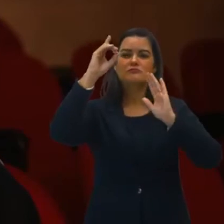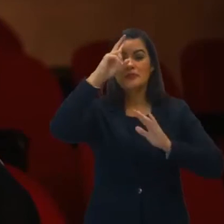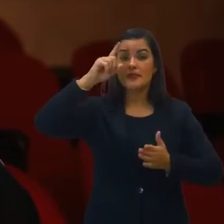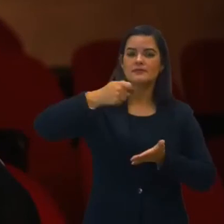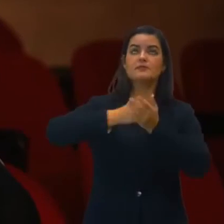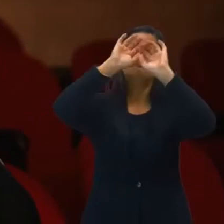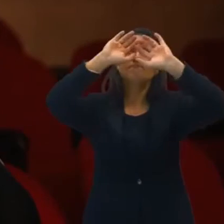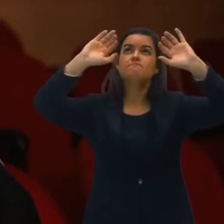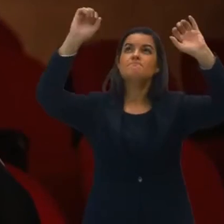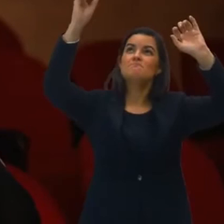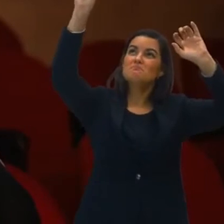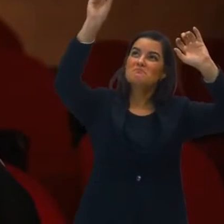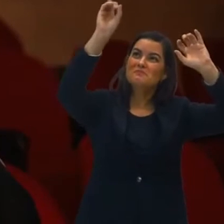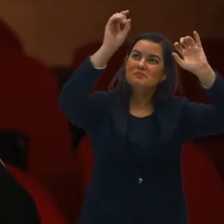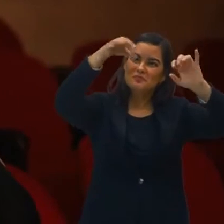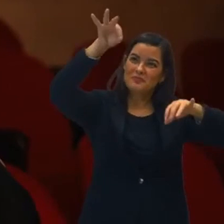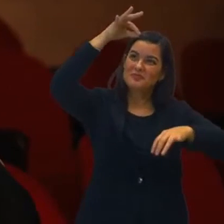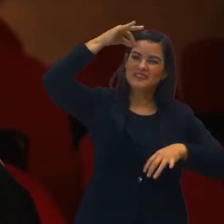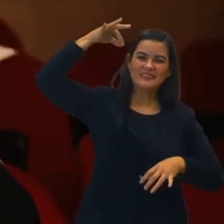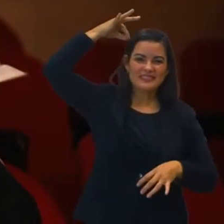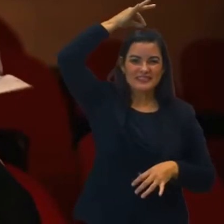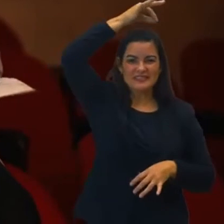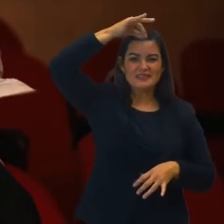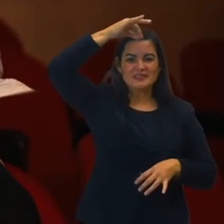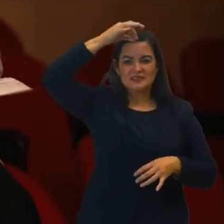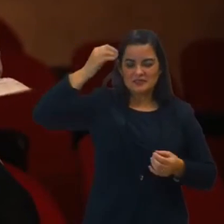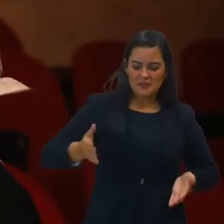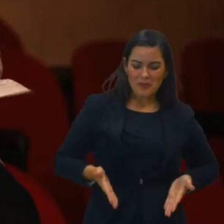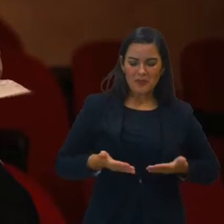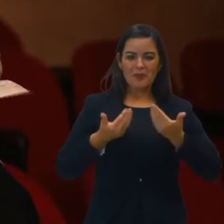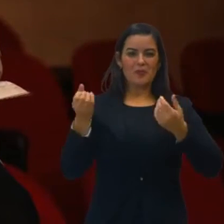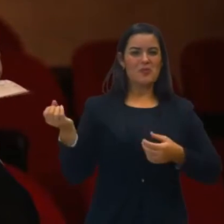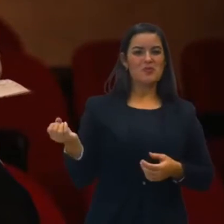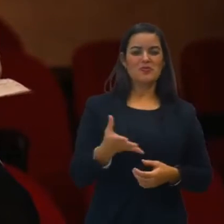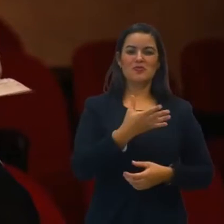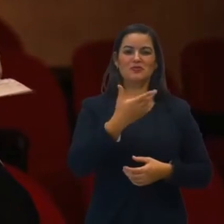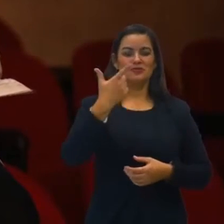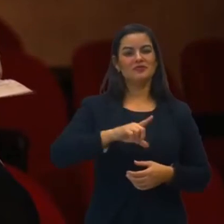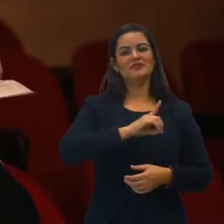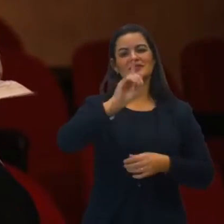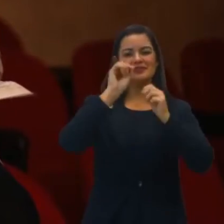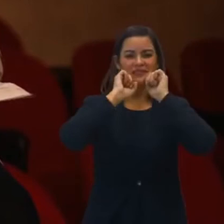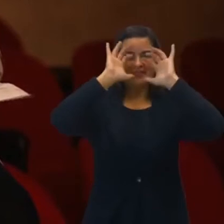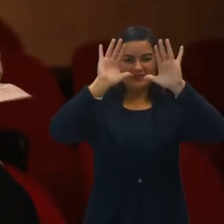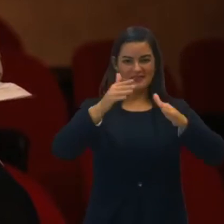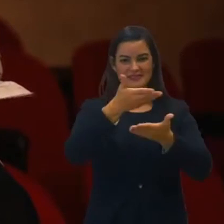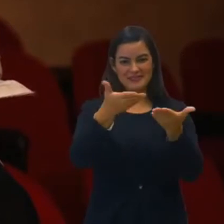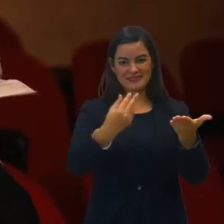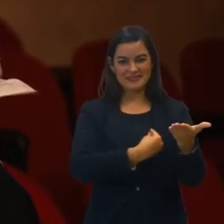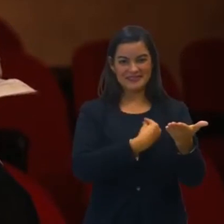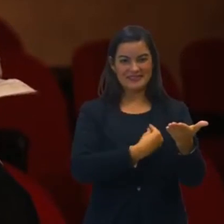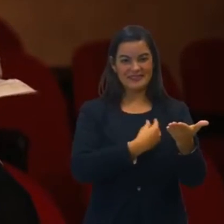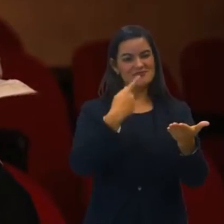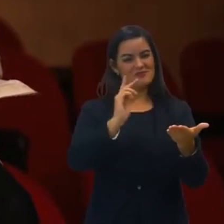e traga sobre nós um poderoso avivamento espiritual. Deus abençoe sua vida. Deus abençoe